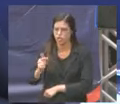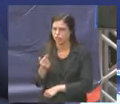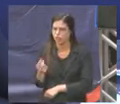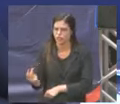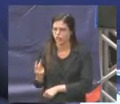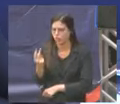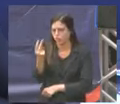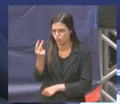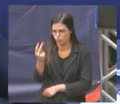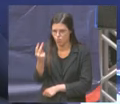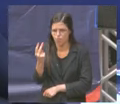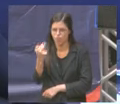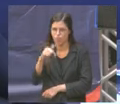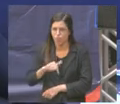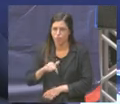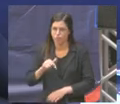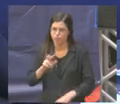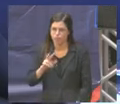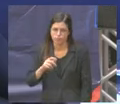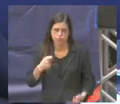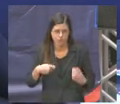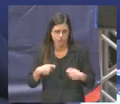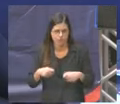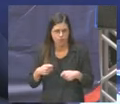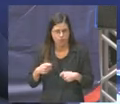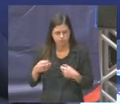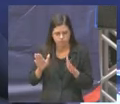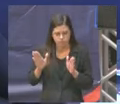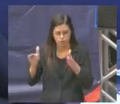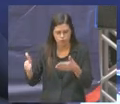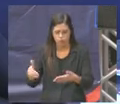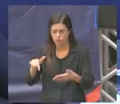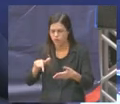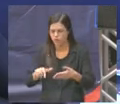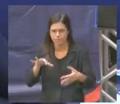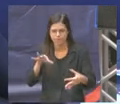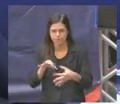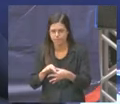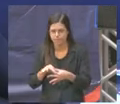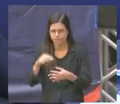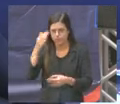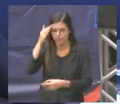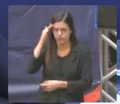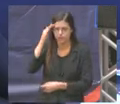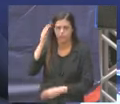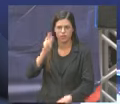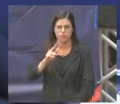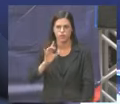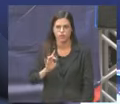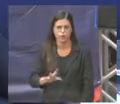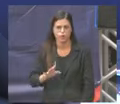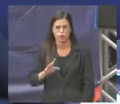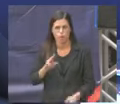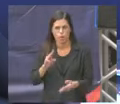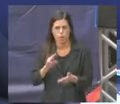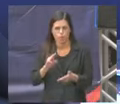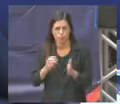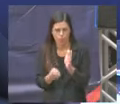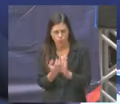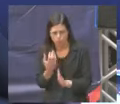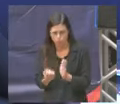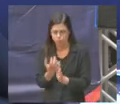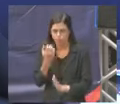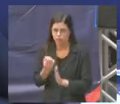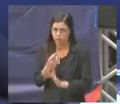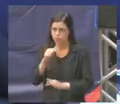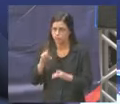empresas, consequentemente, passa por aí, né? Passa por entender que não é só o método produtivo, é também